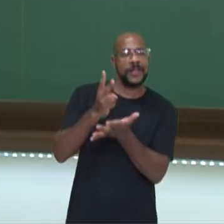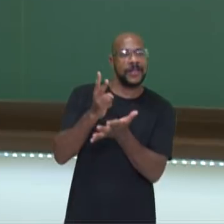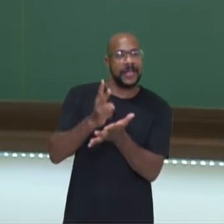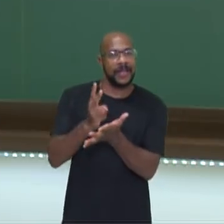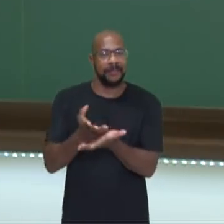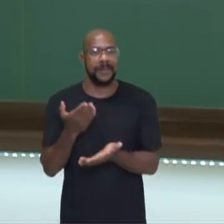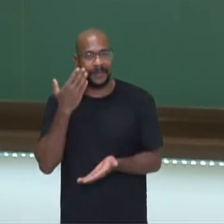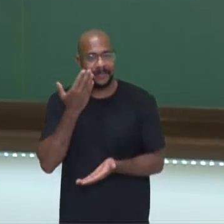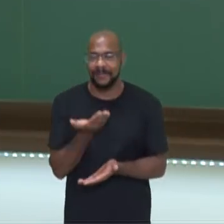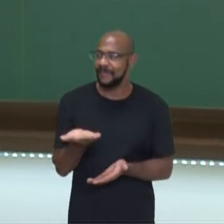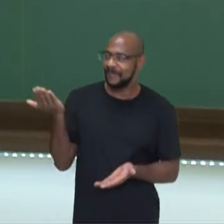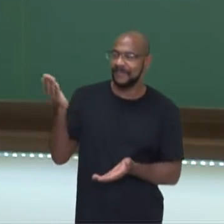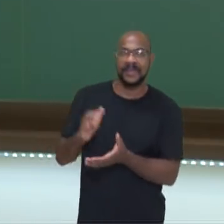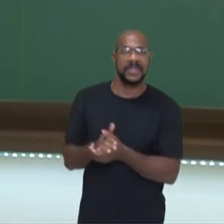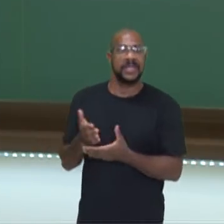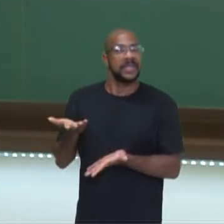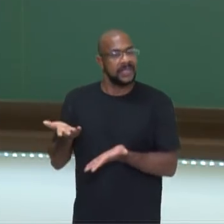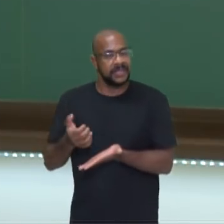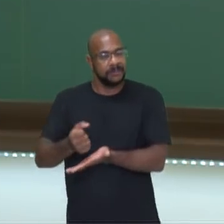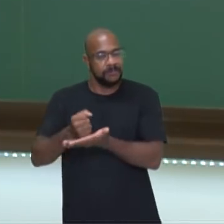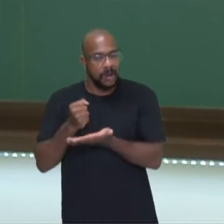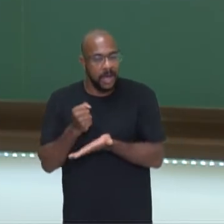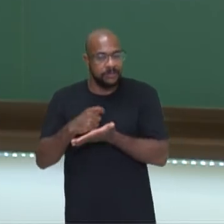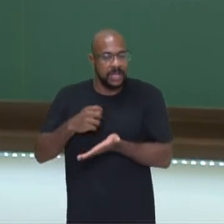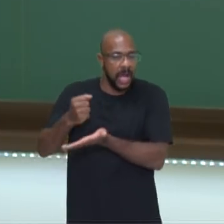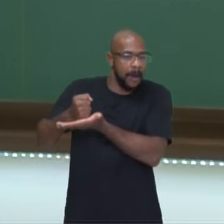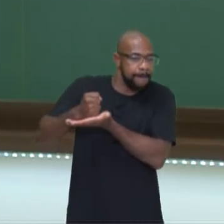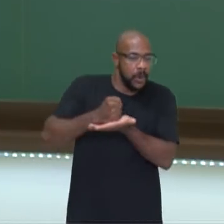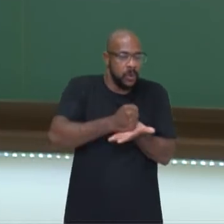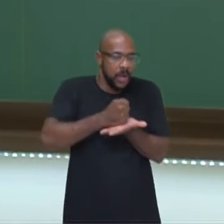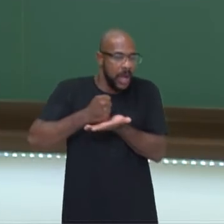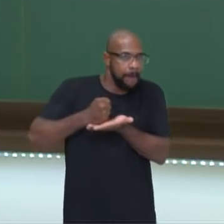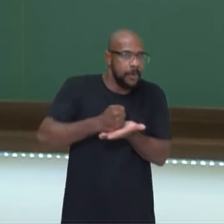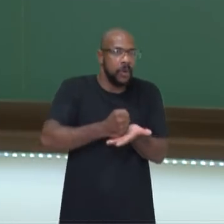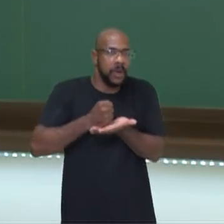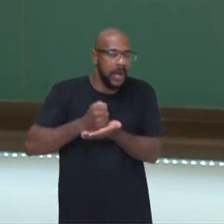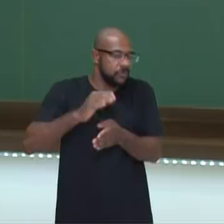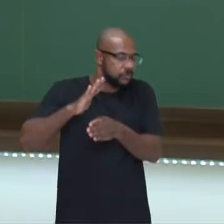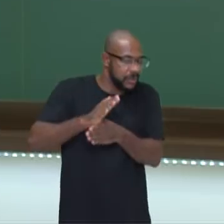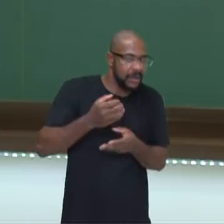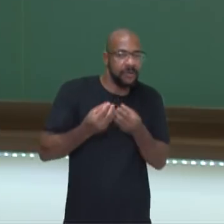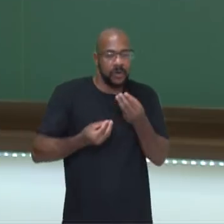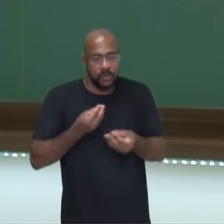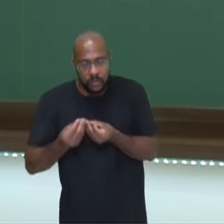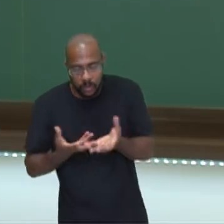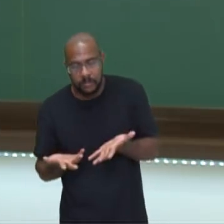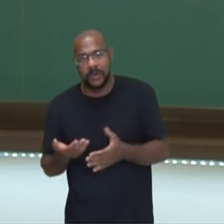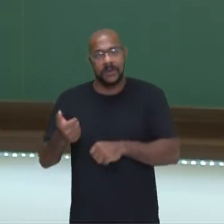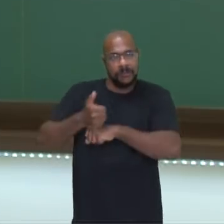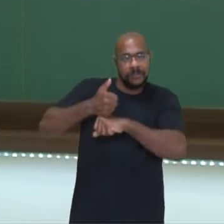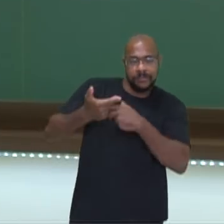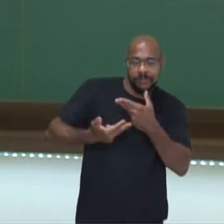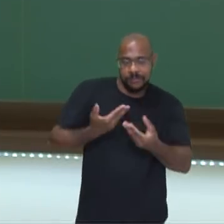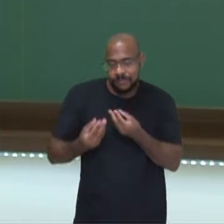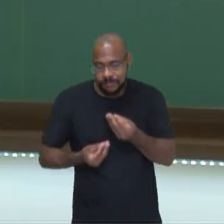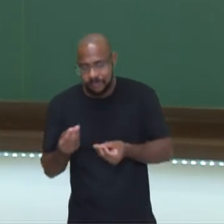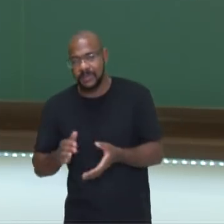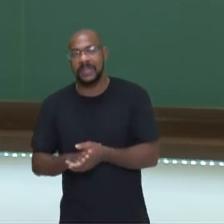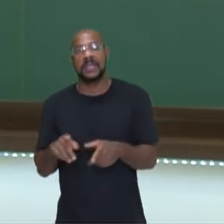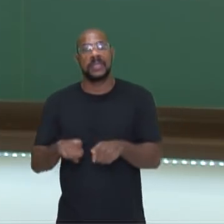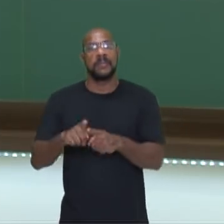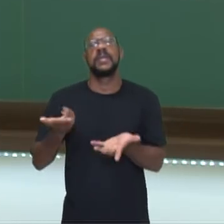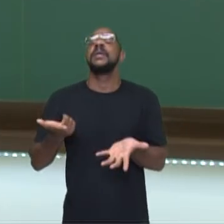apoio político ao presidente e o presidente retornava, não interferindo nos estados e enviando verbas para os estados e para